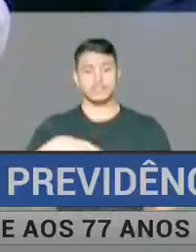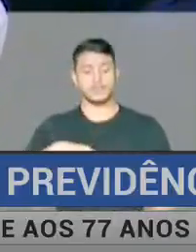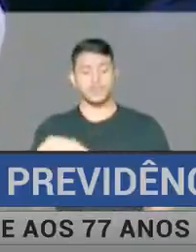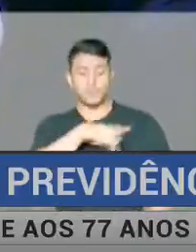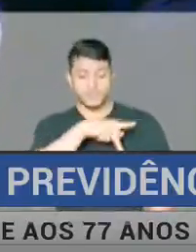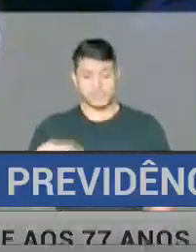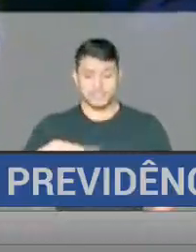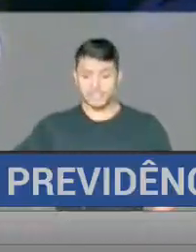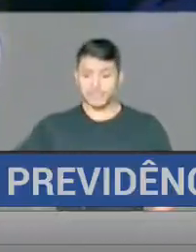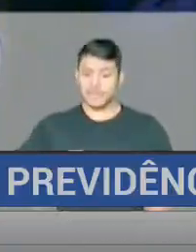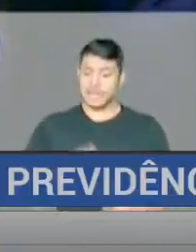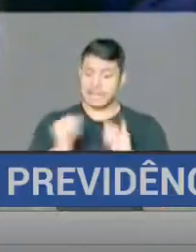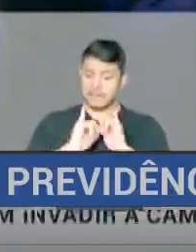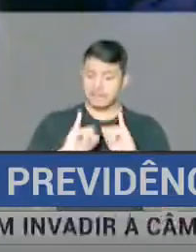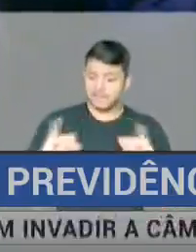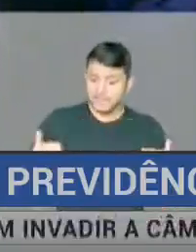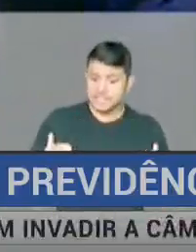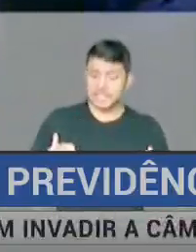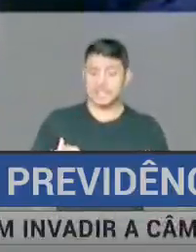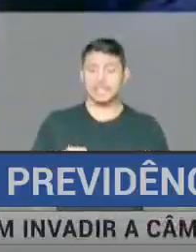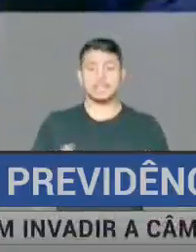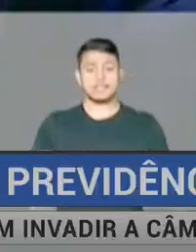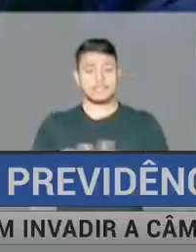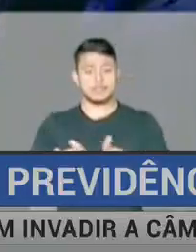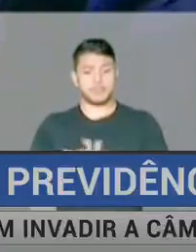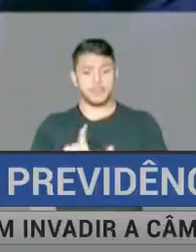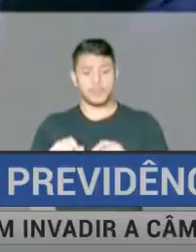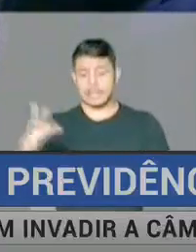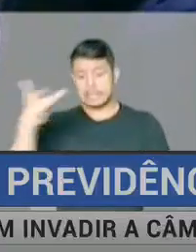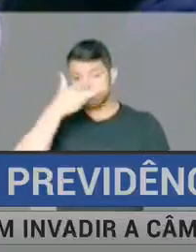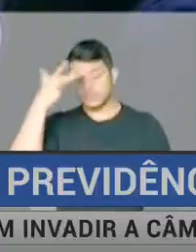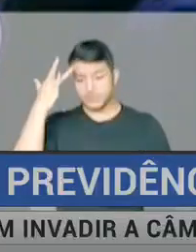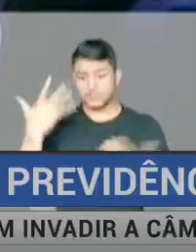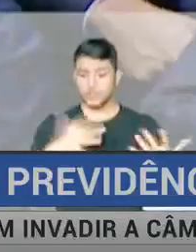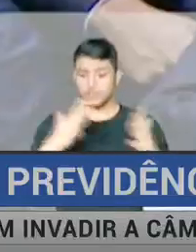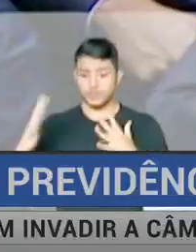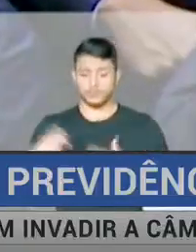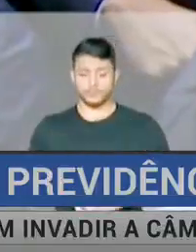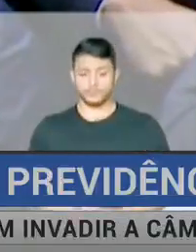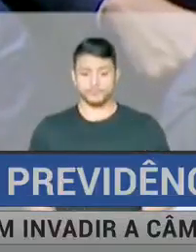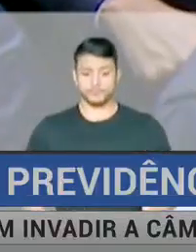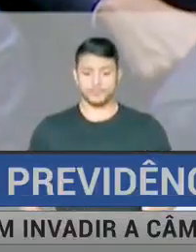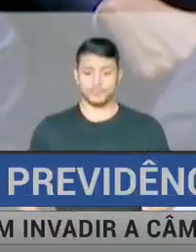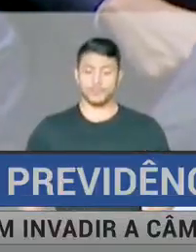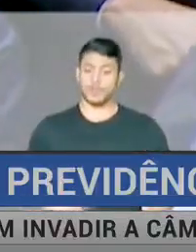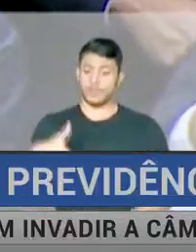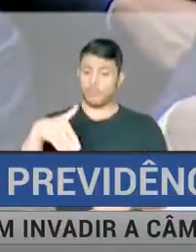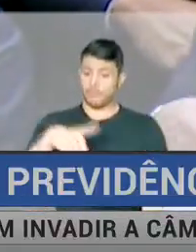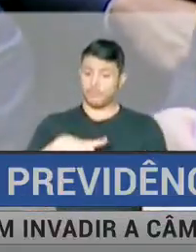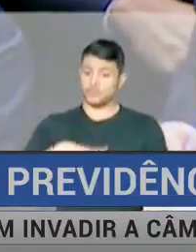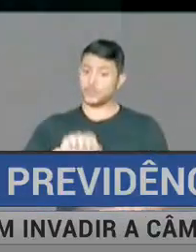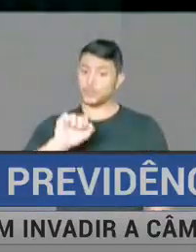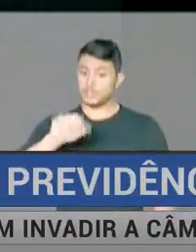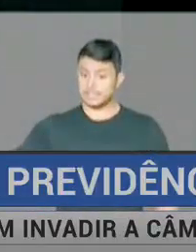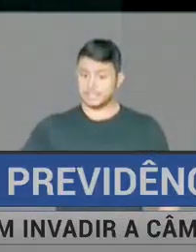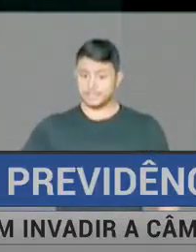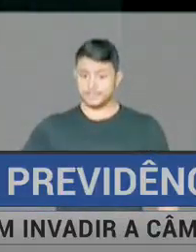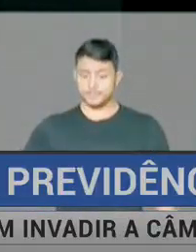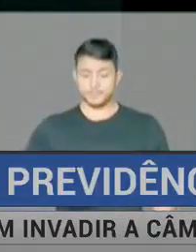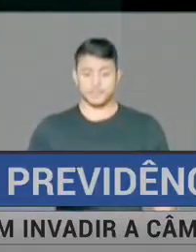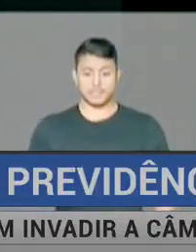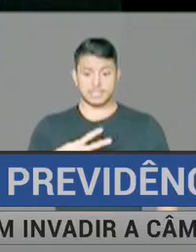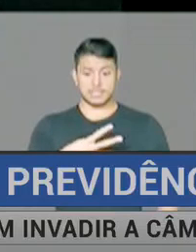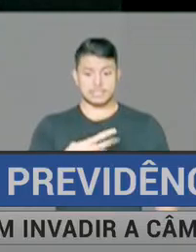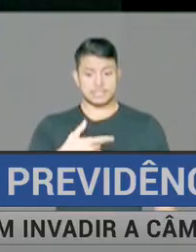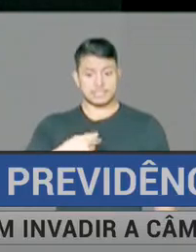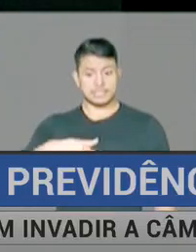dos Deputados. Com certeza foi um dos políticos que mais lutaram pela aprovação da reforma da Previdência, apoiando o texto desde o